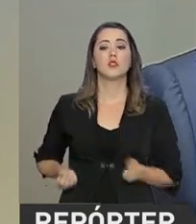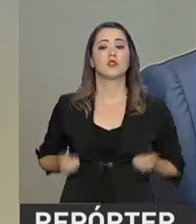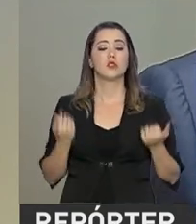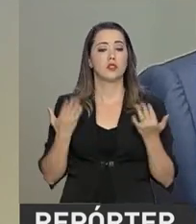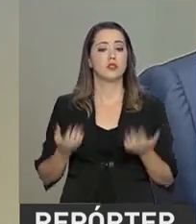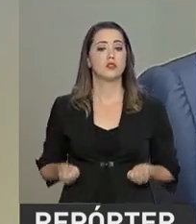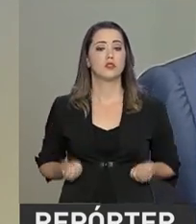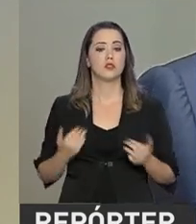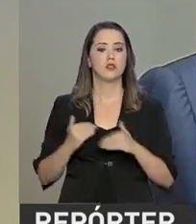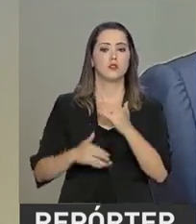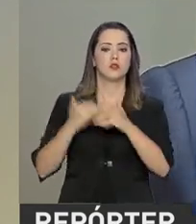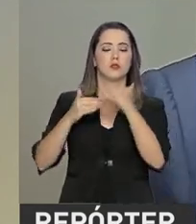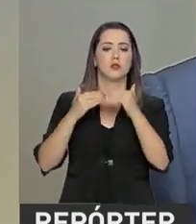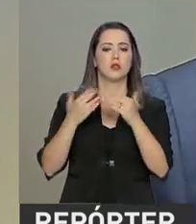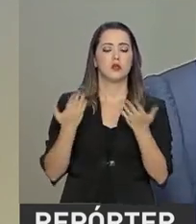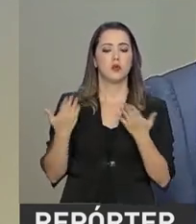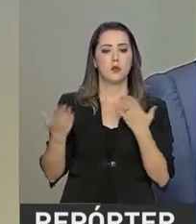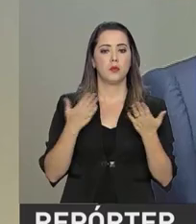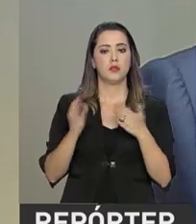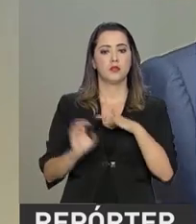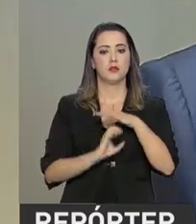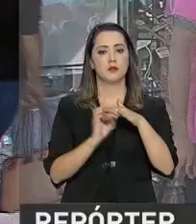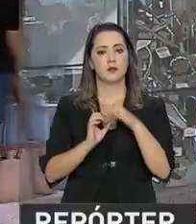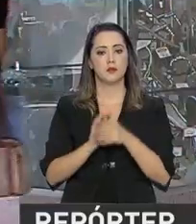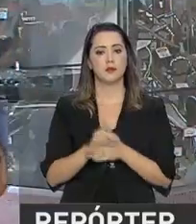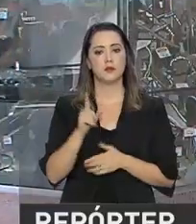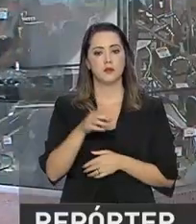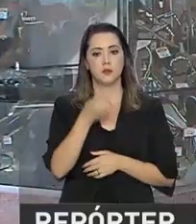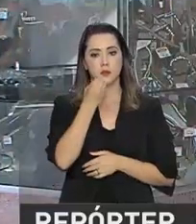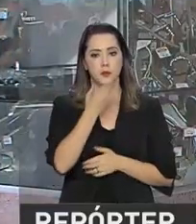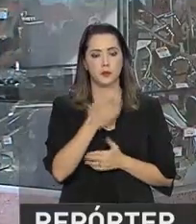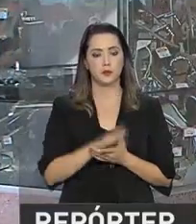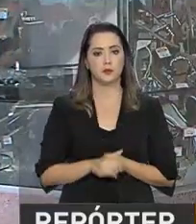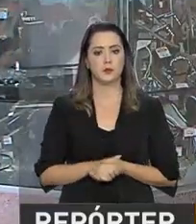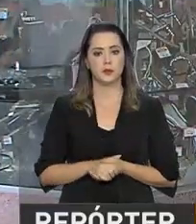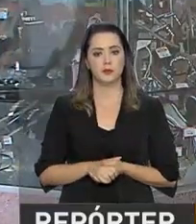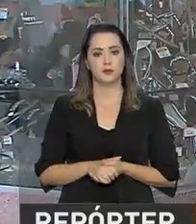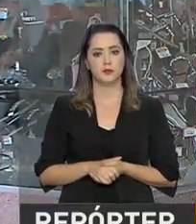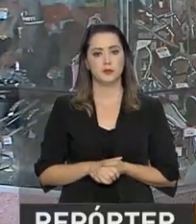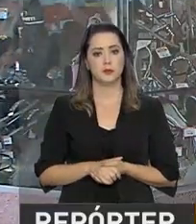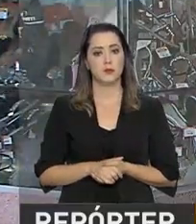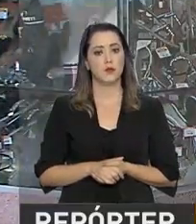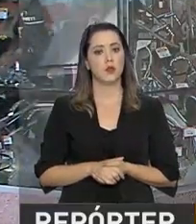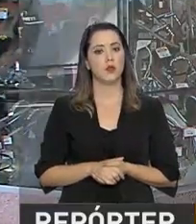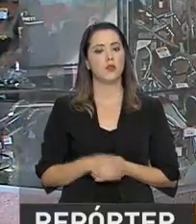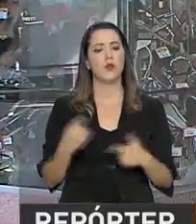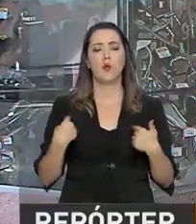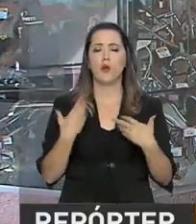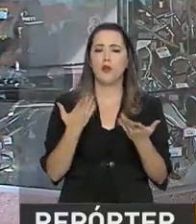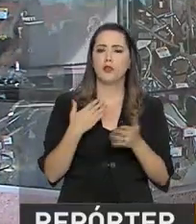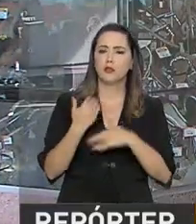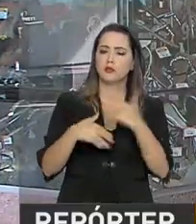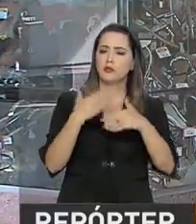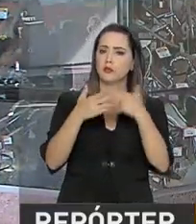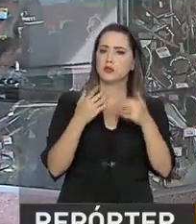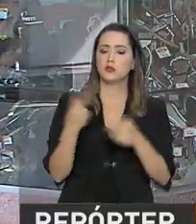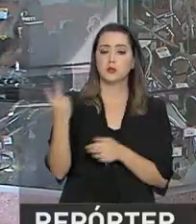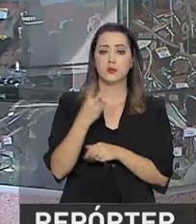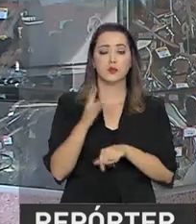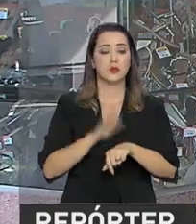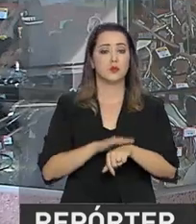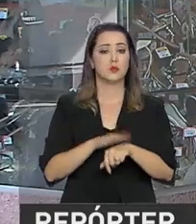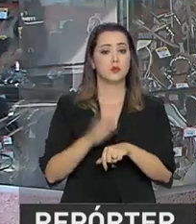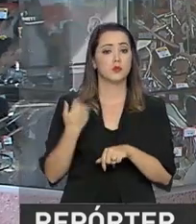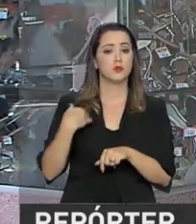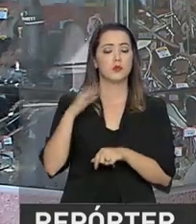maior do que o que espera o empresário então é um bom sinal mas não é só o volume de vendas e crescerá na segunda data comemorativa